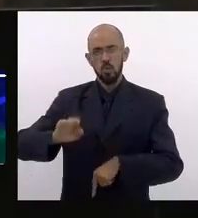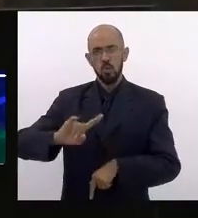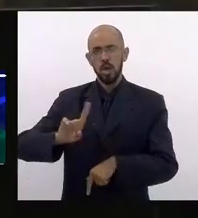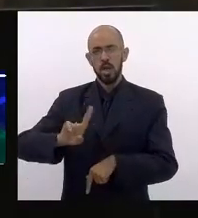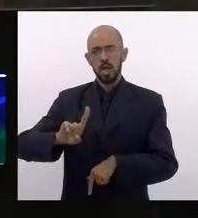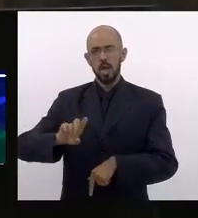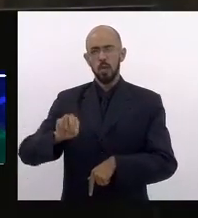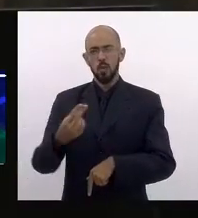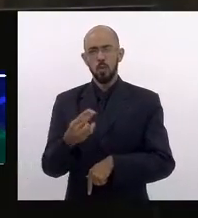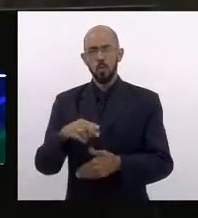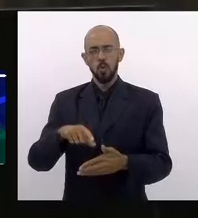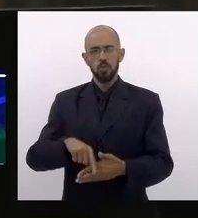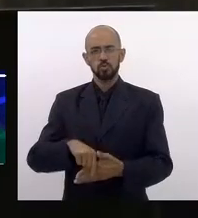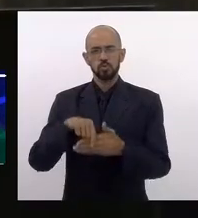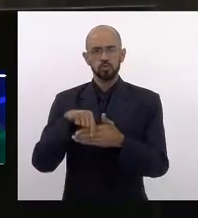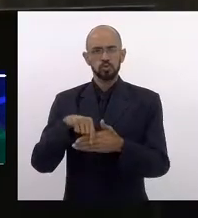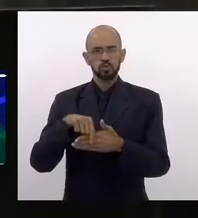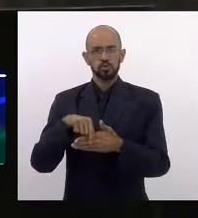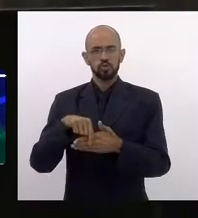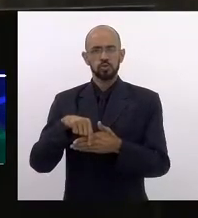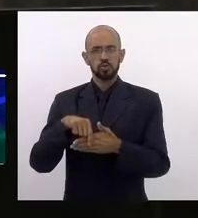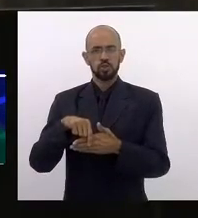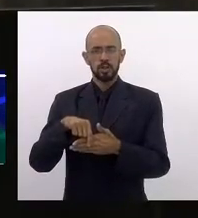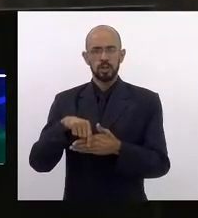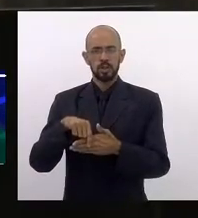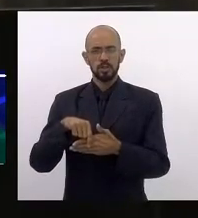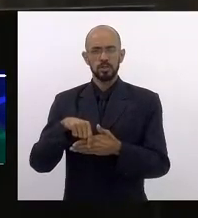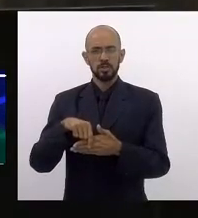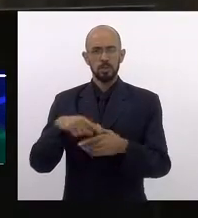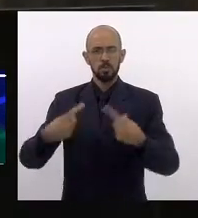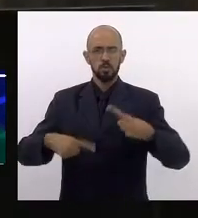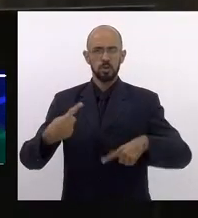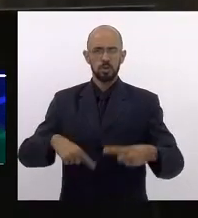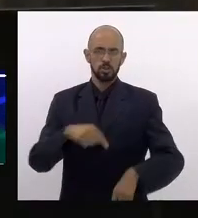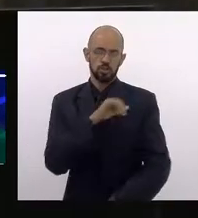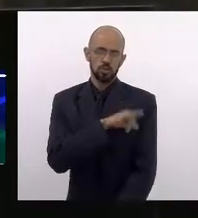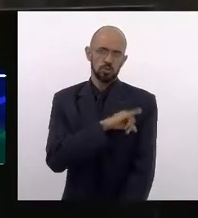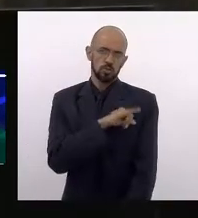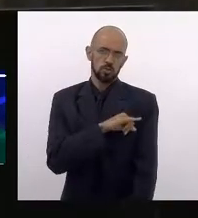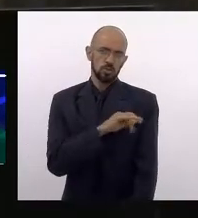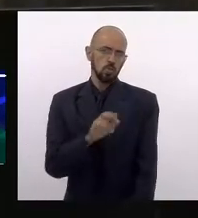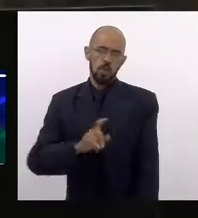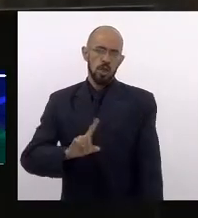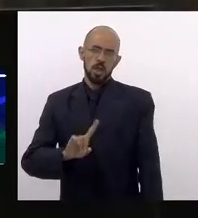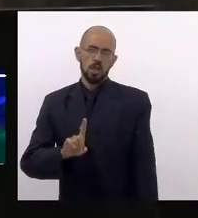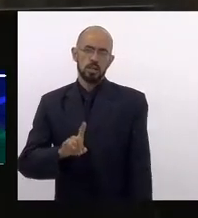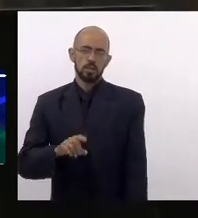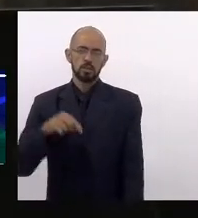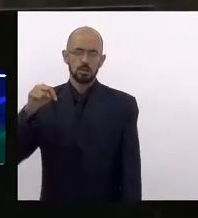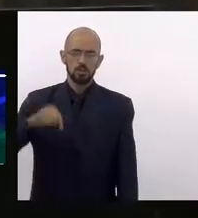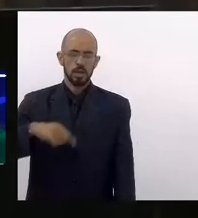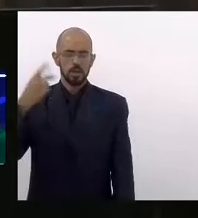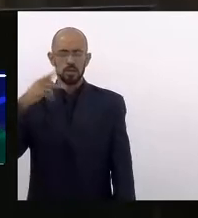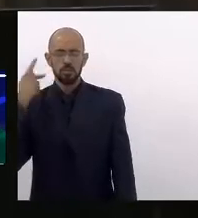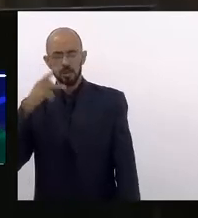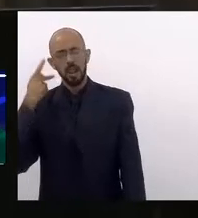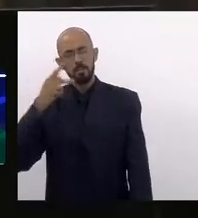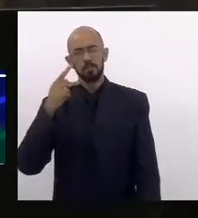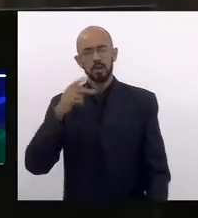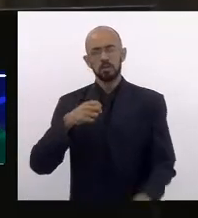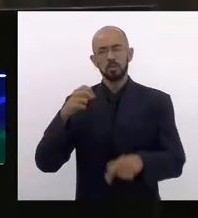elite política e econômica do Estado do Rio de Janeiro. Estamos dentro dos parlamentos a partir das